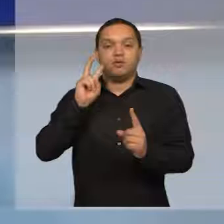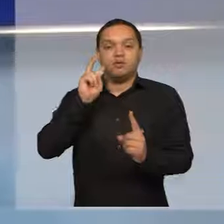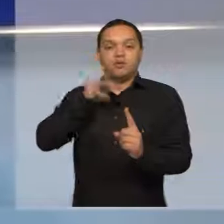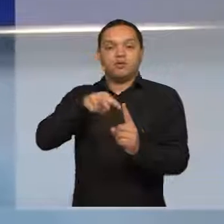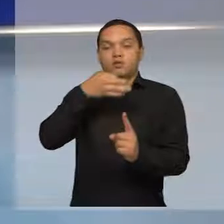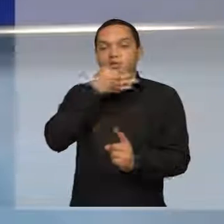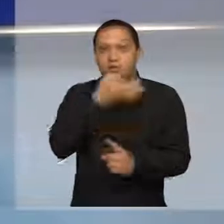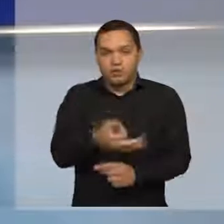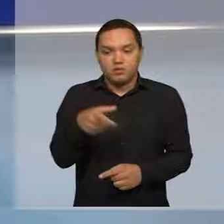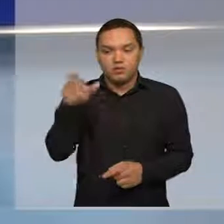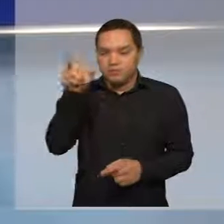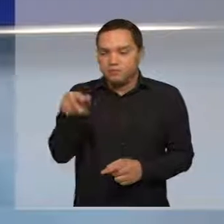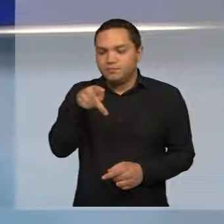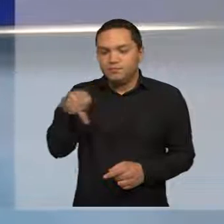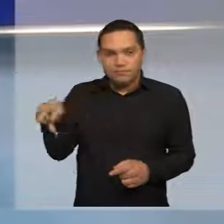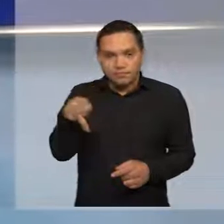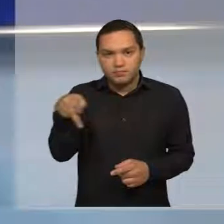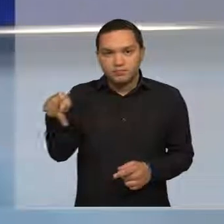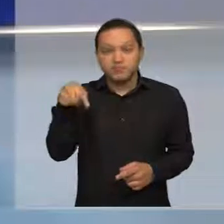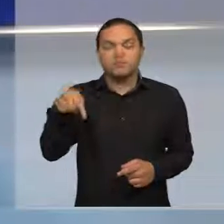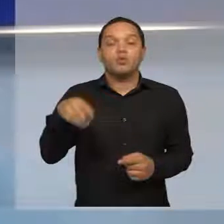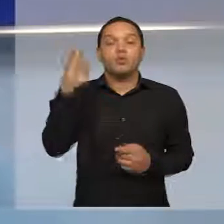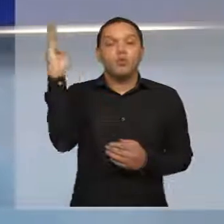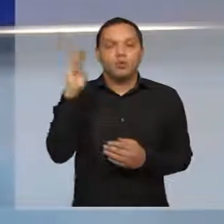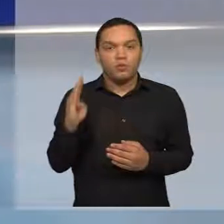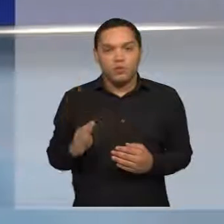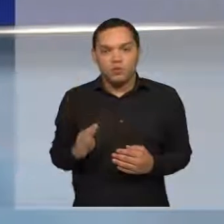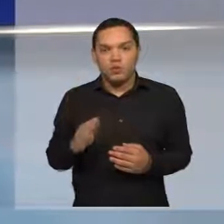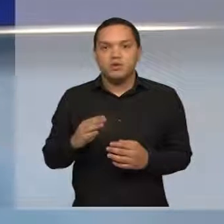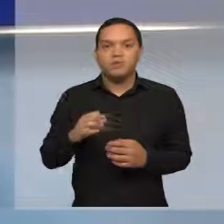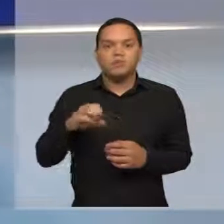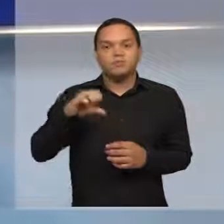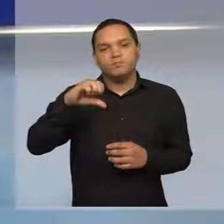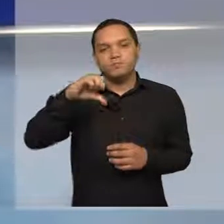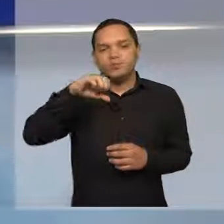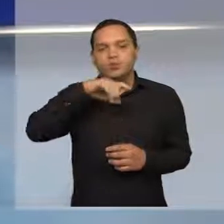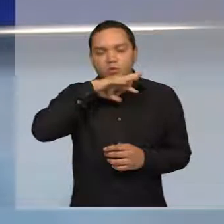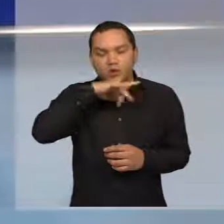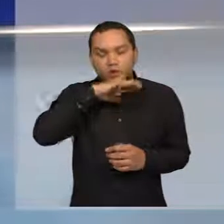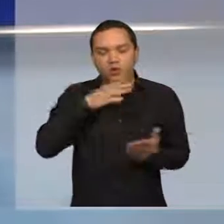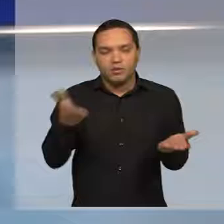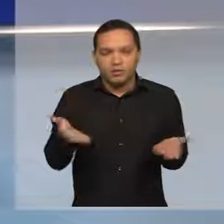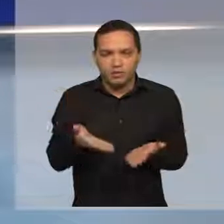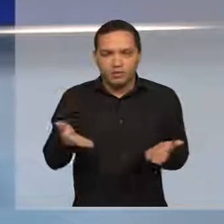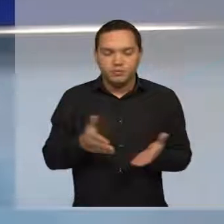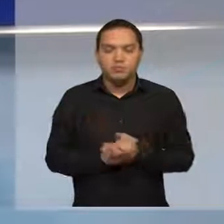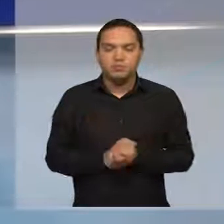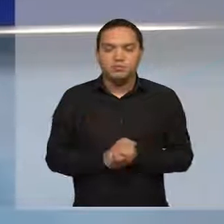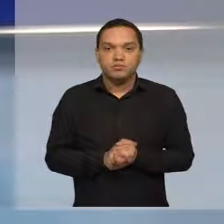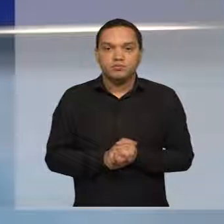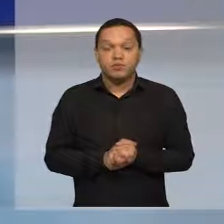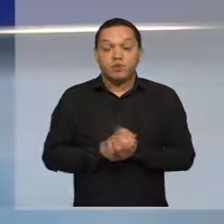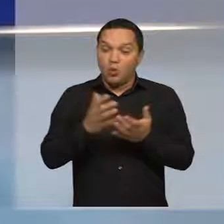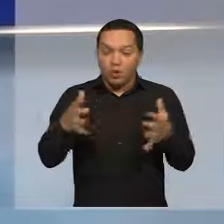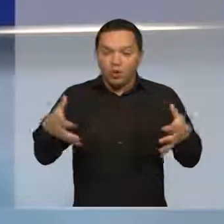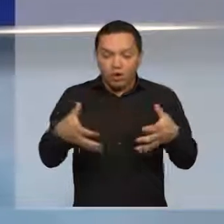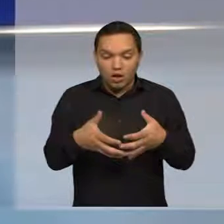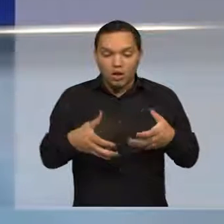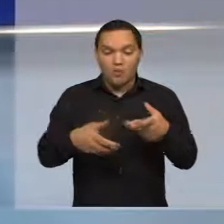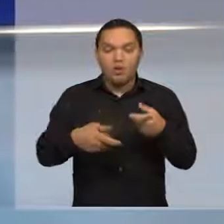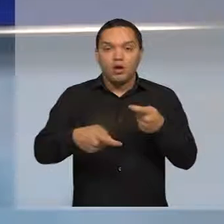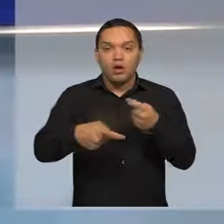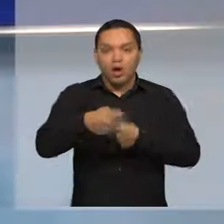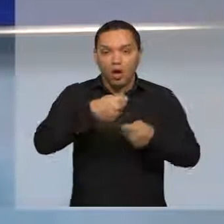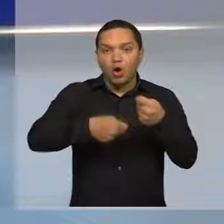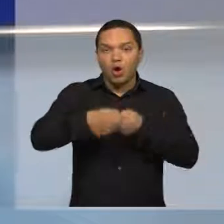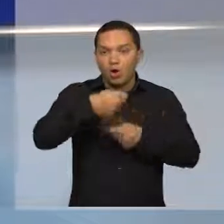representação pela própria pessoa do presidente, o Brasil vai muito mal. O que se espera é que a